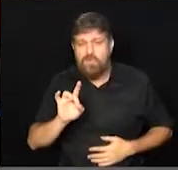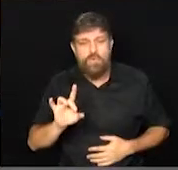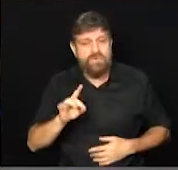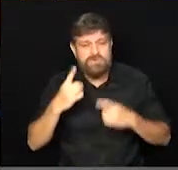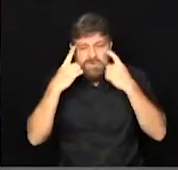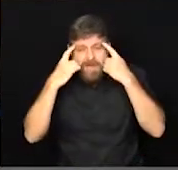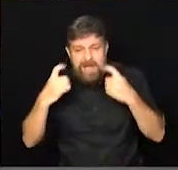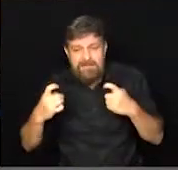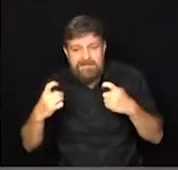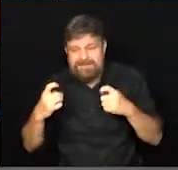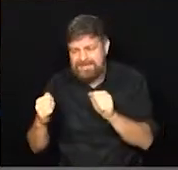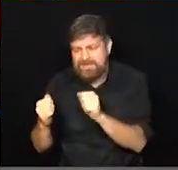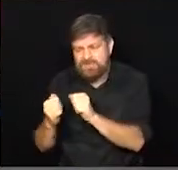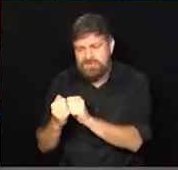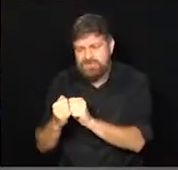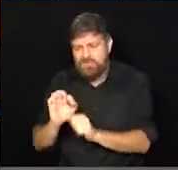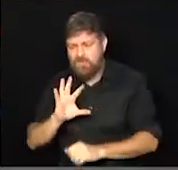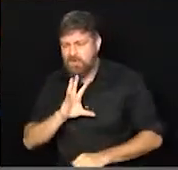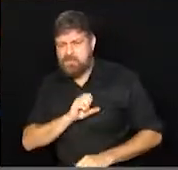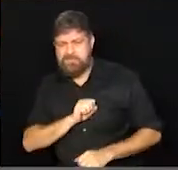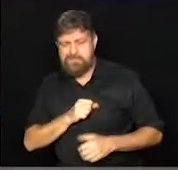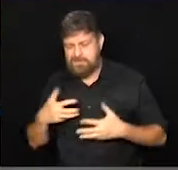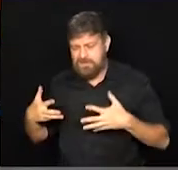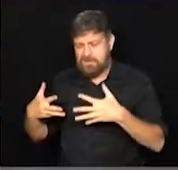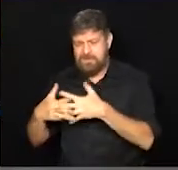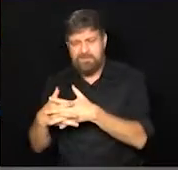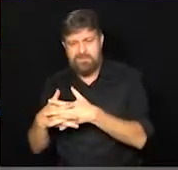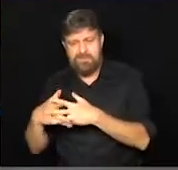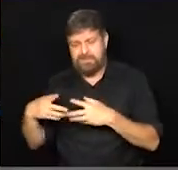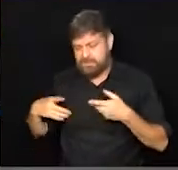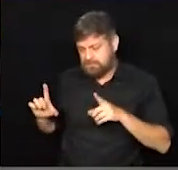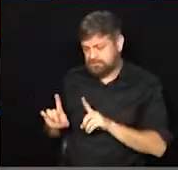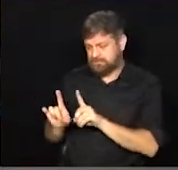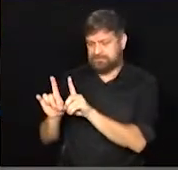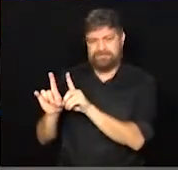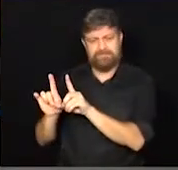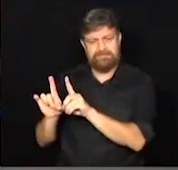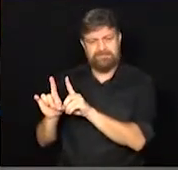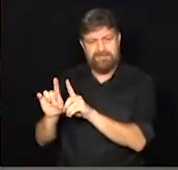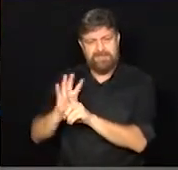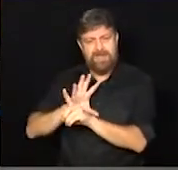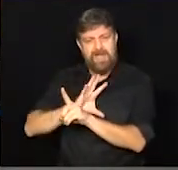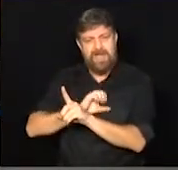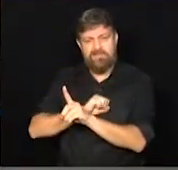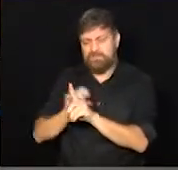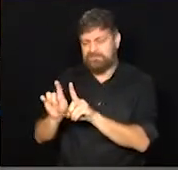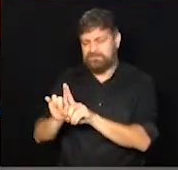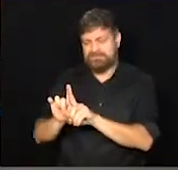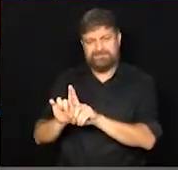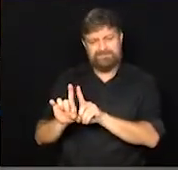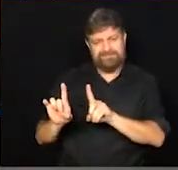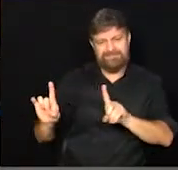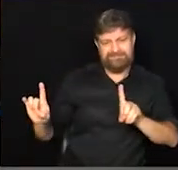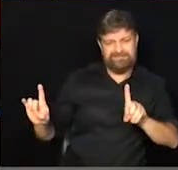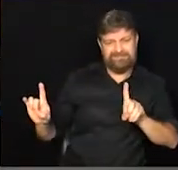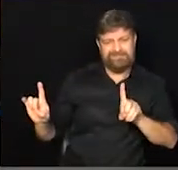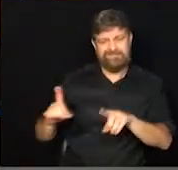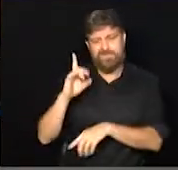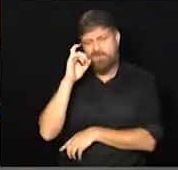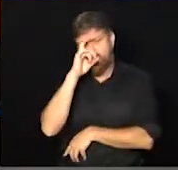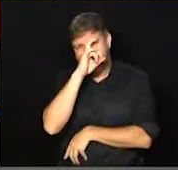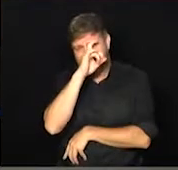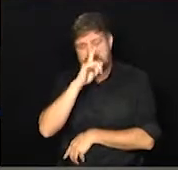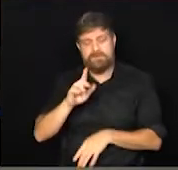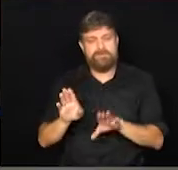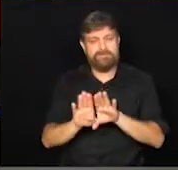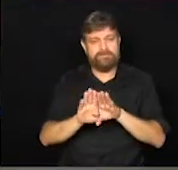de afeto, quer dizer, está dentro de uma relação afetiva, então é muito difícil separar, e a gente tem também